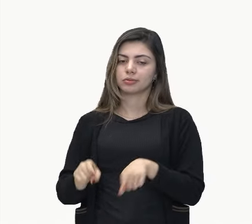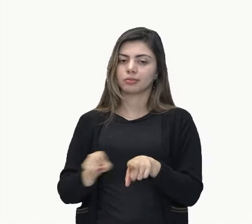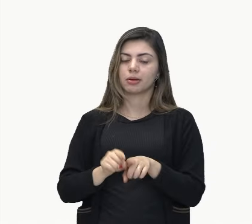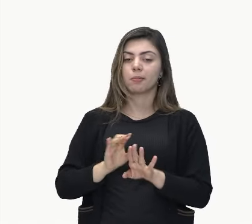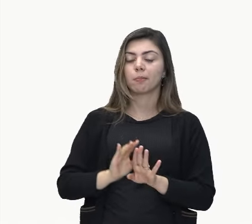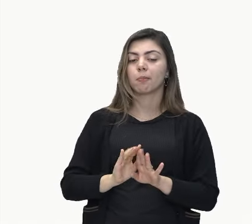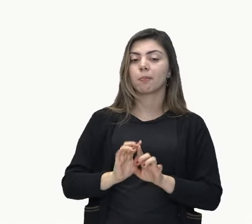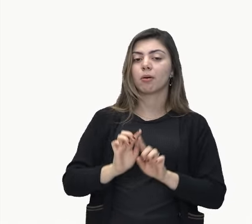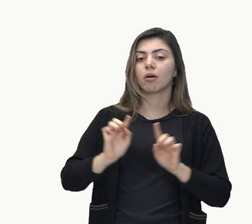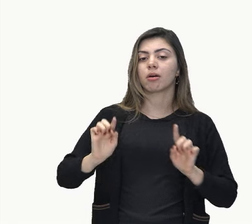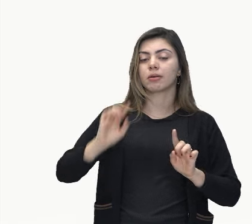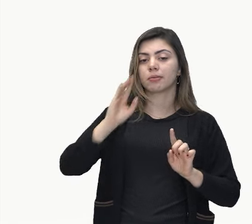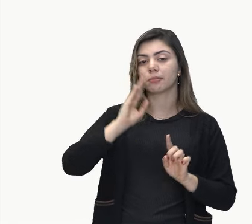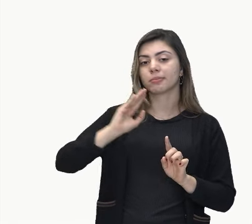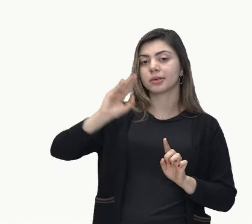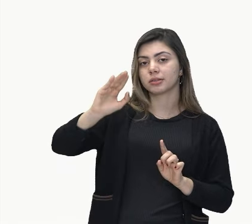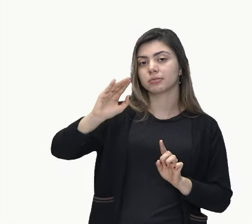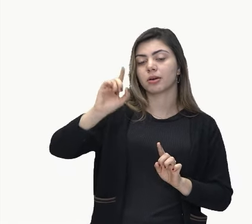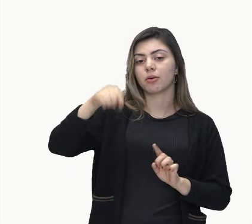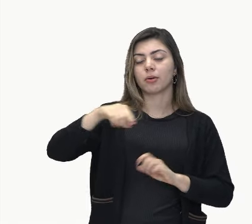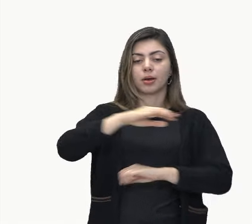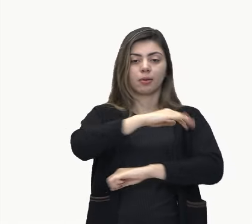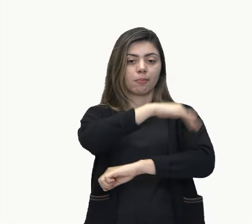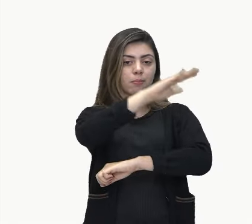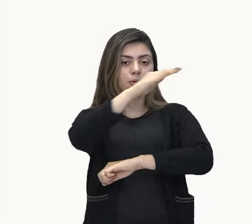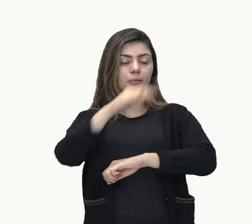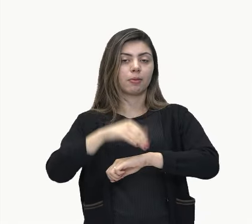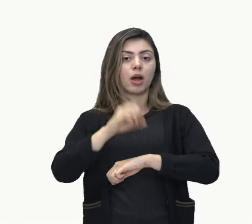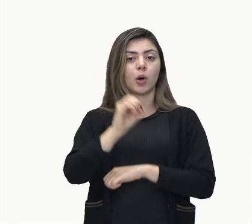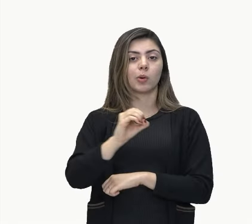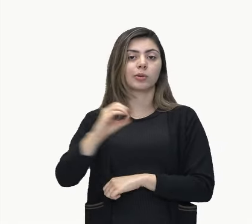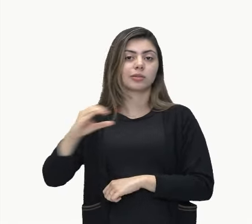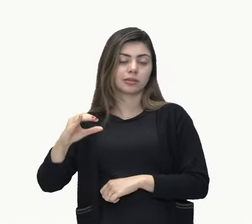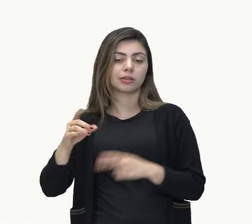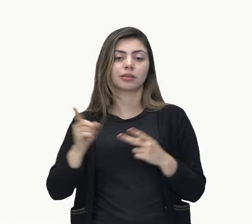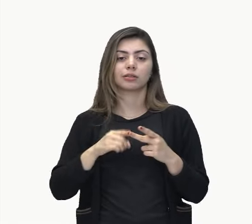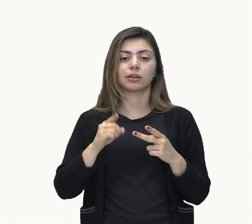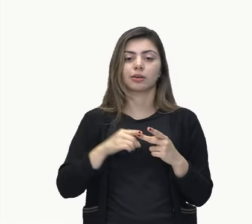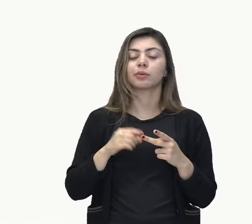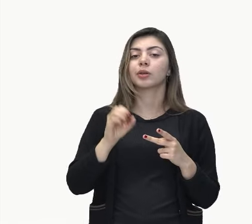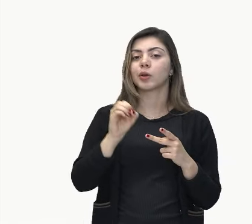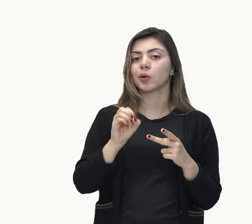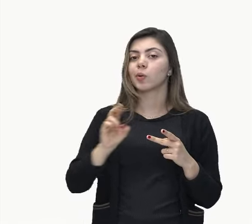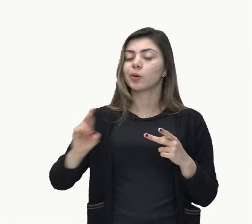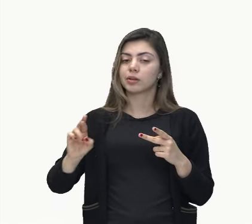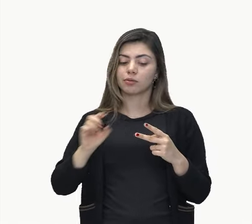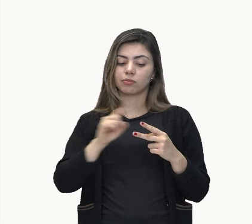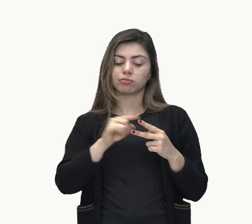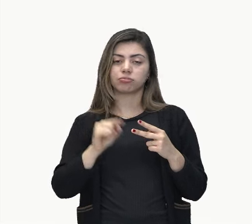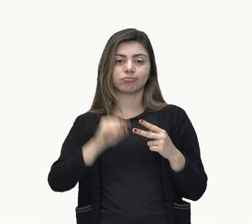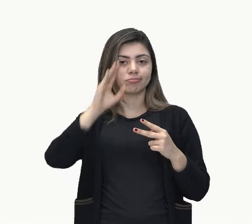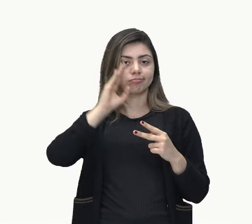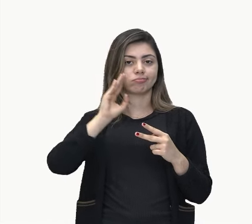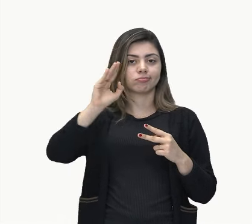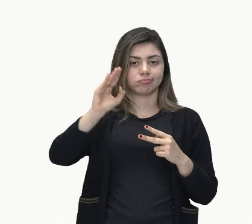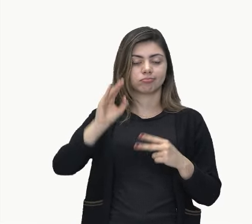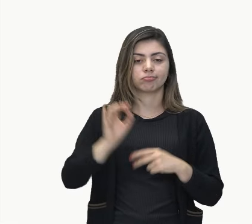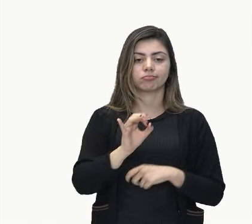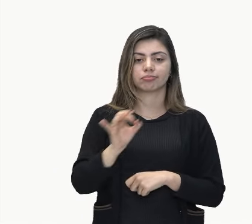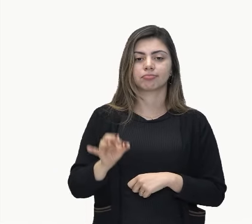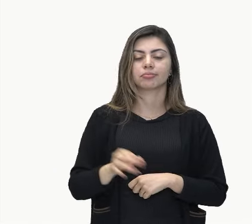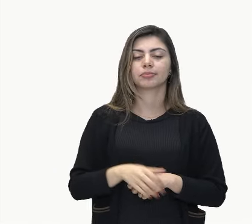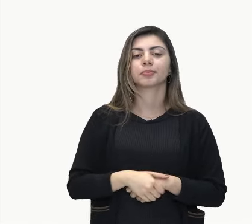relevo do México, vai ser a Serra Madre Ocidental e a Serra Madre oriental, tá certo?